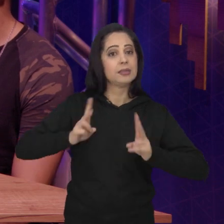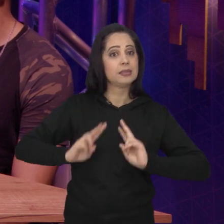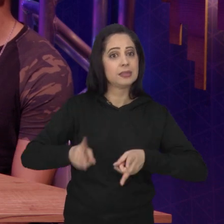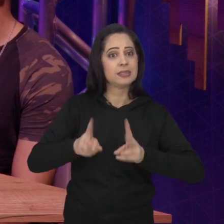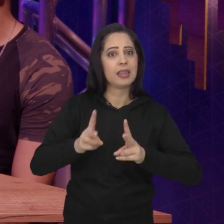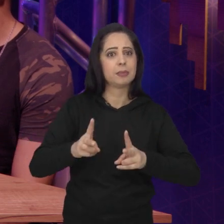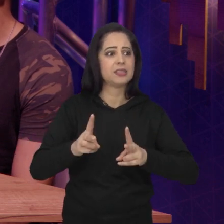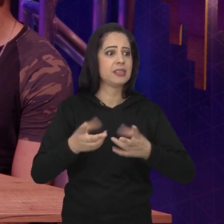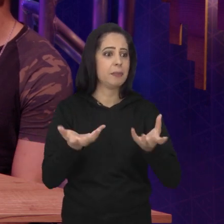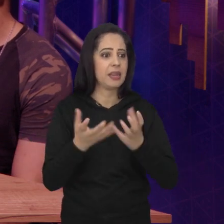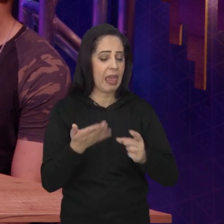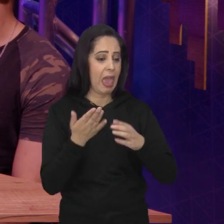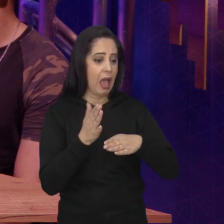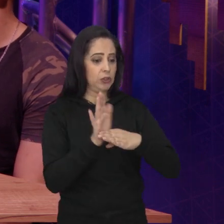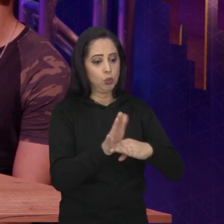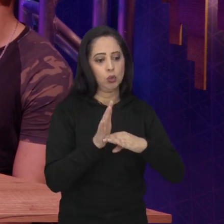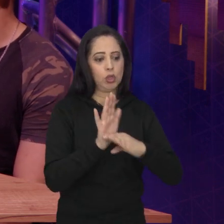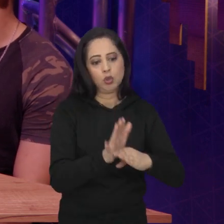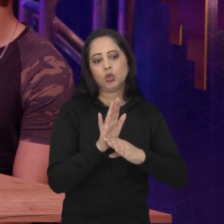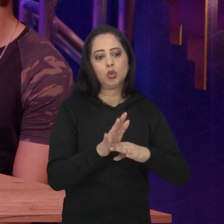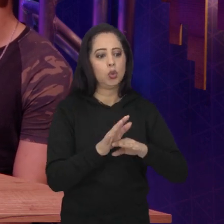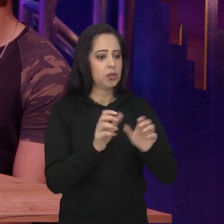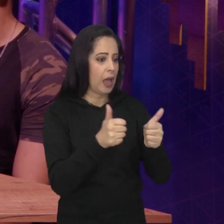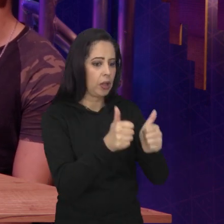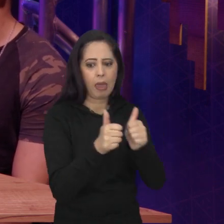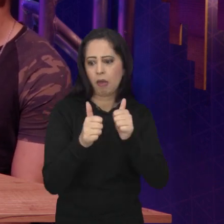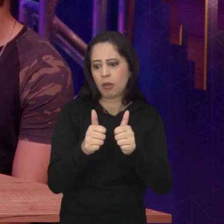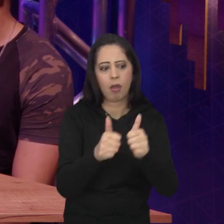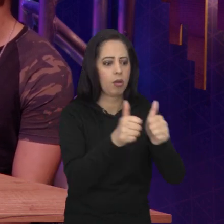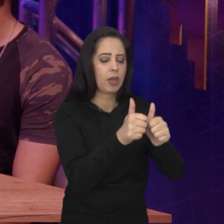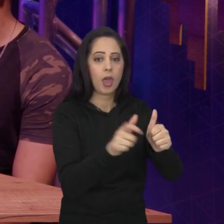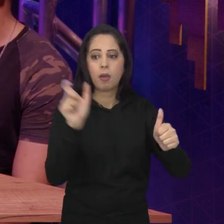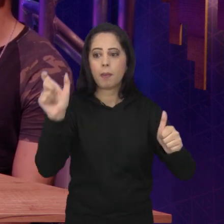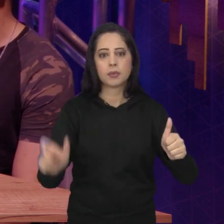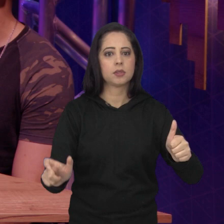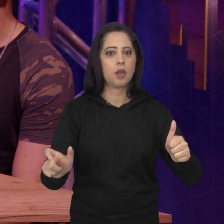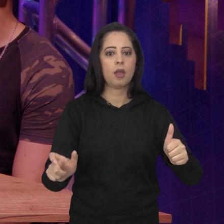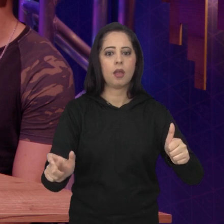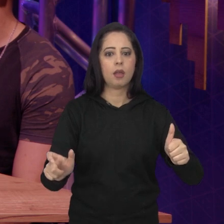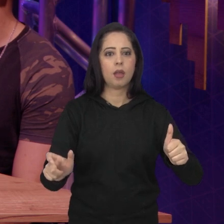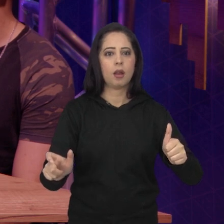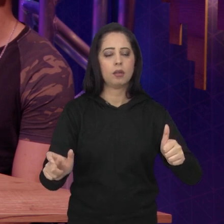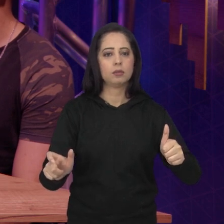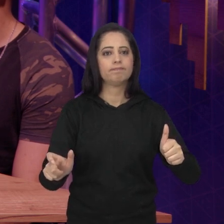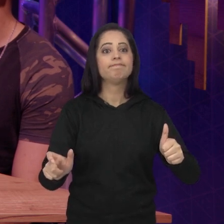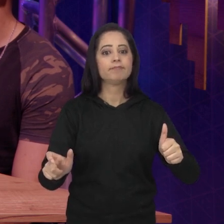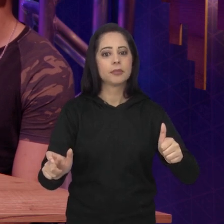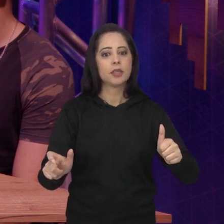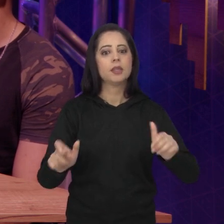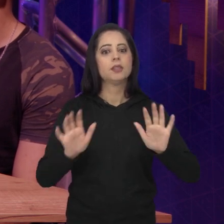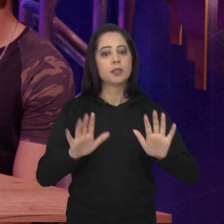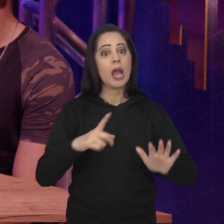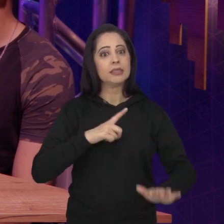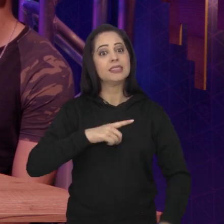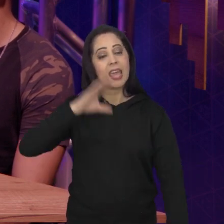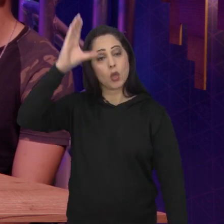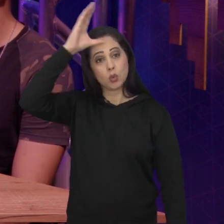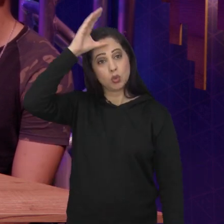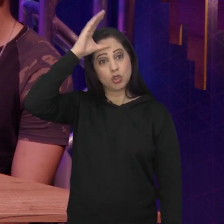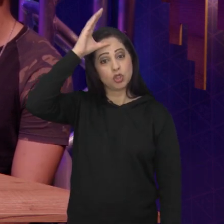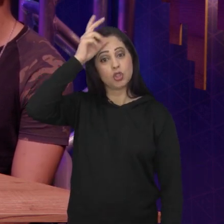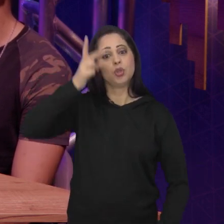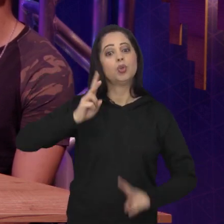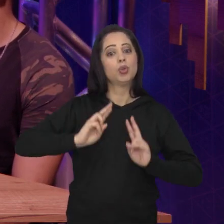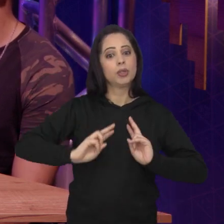pessoas, mas ela tá ali tentando fazer aquele papel de mãe, de fazer com que todo mundo esteja bem, e o cuidar das coisas e super atarefada